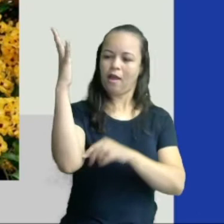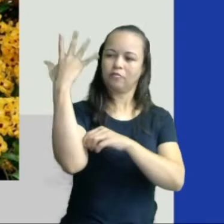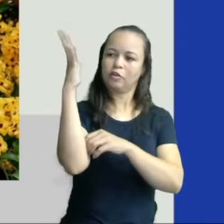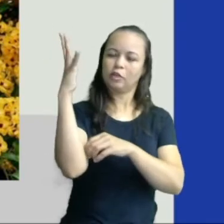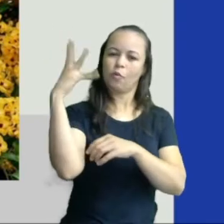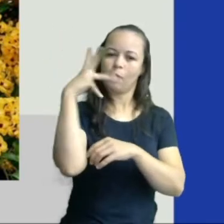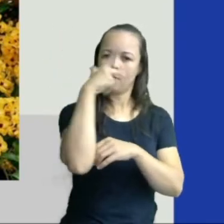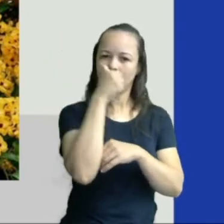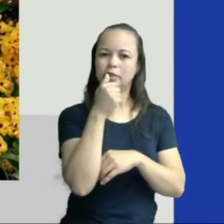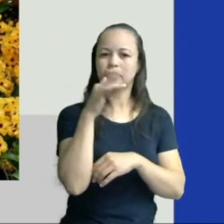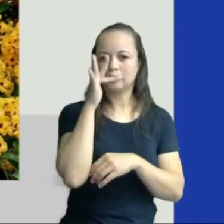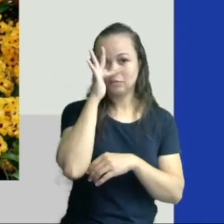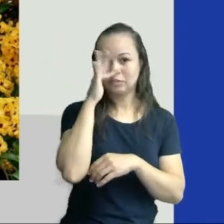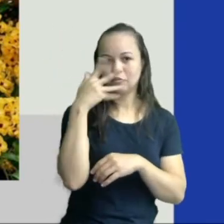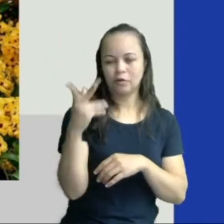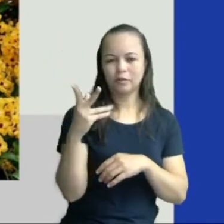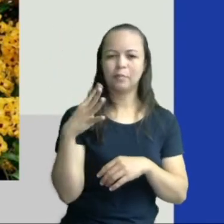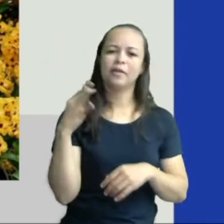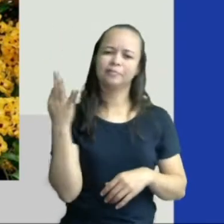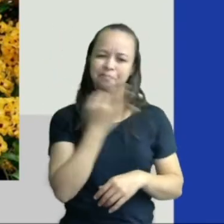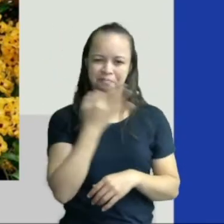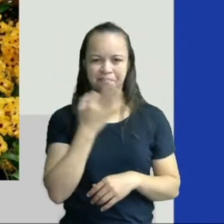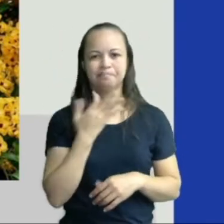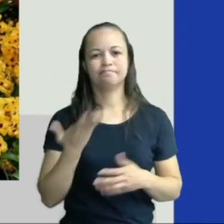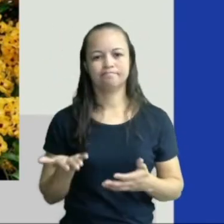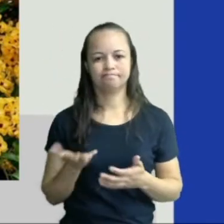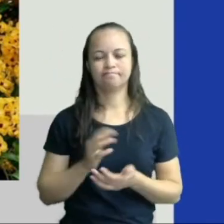suas flores. É lindo, né, gente?